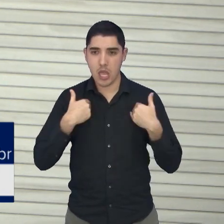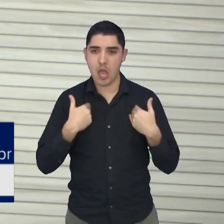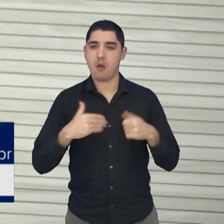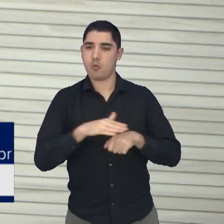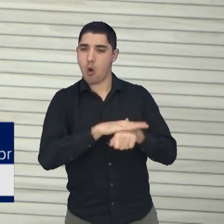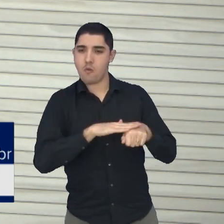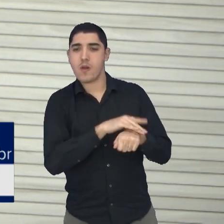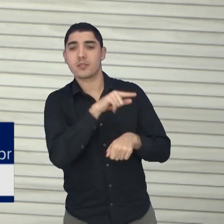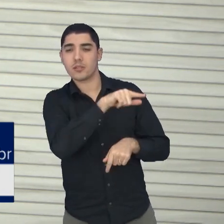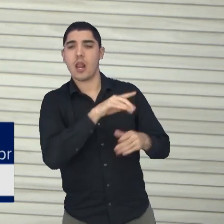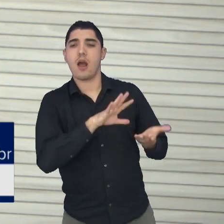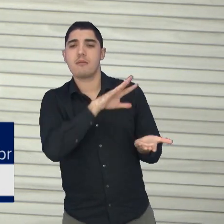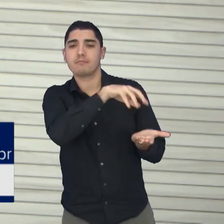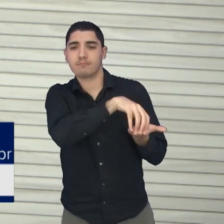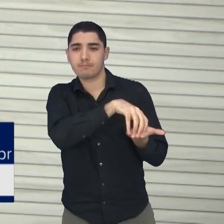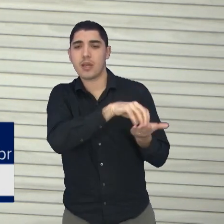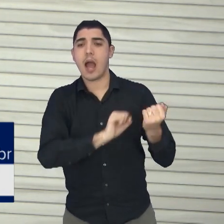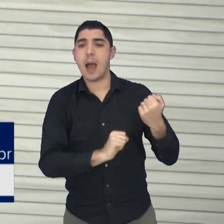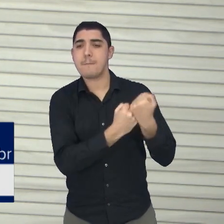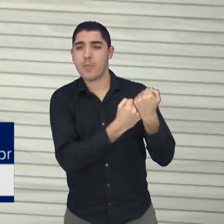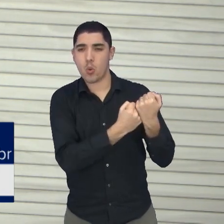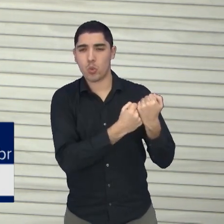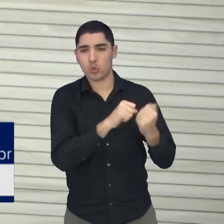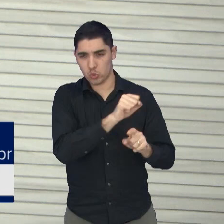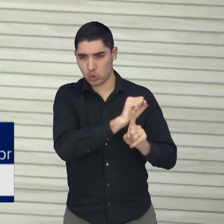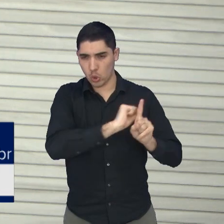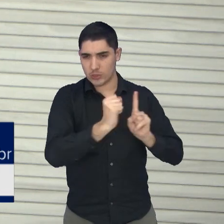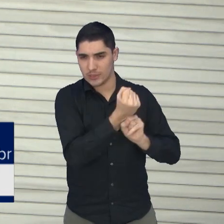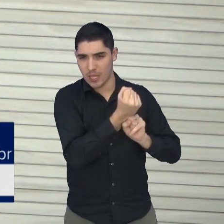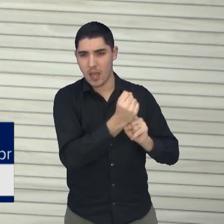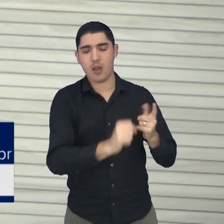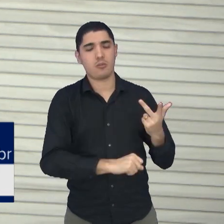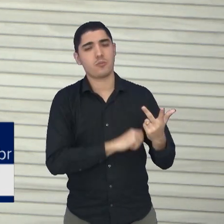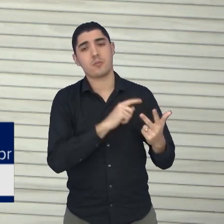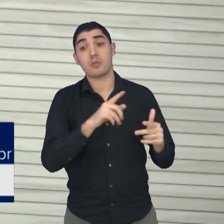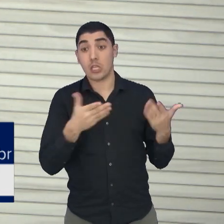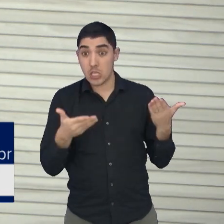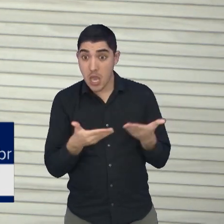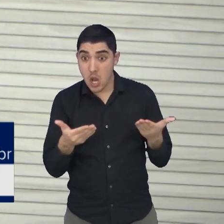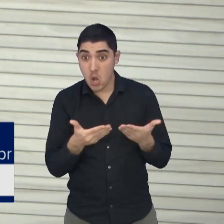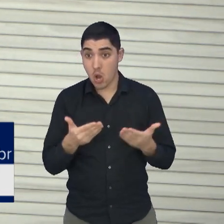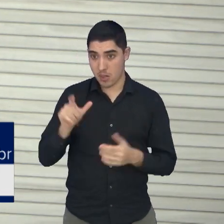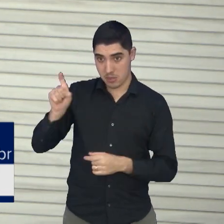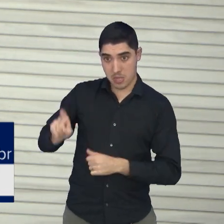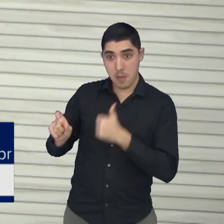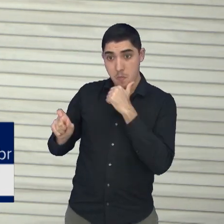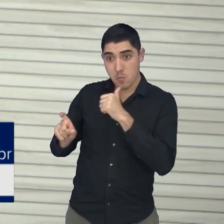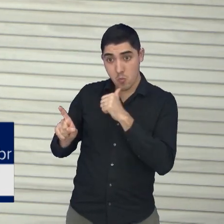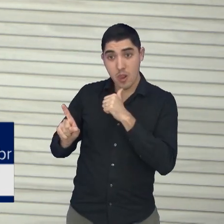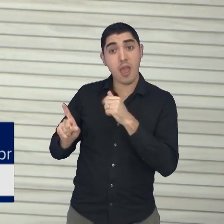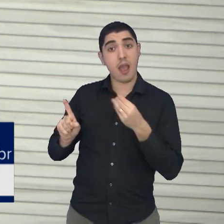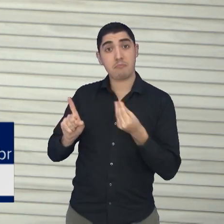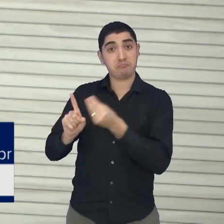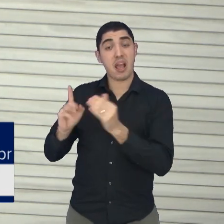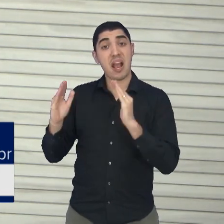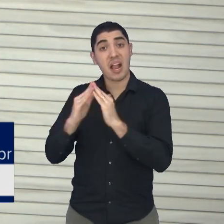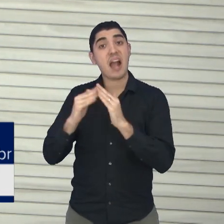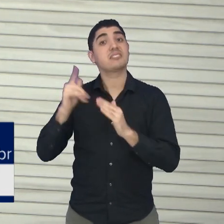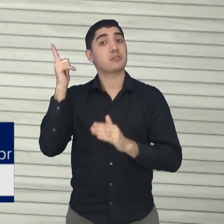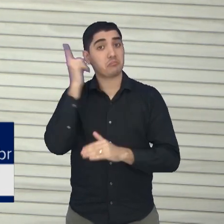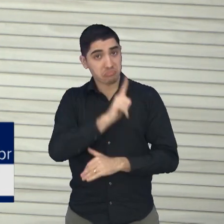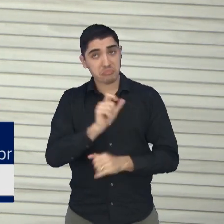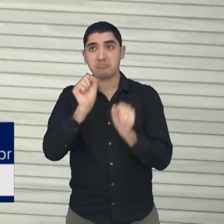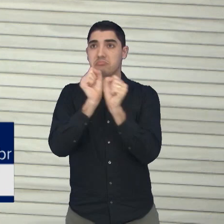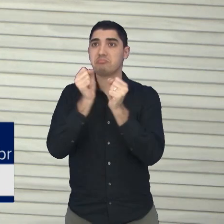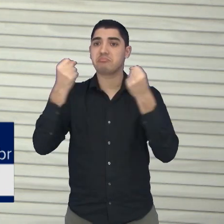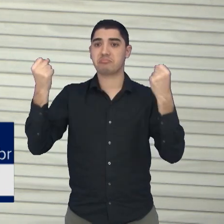social, também com o fundo social, e hoje a casa dela, presidente, está mobiliada, sendo assistida.